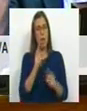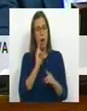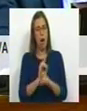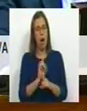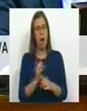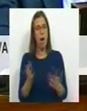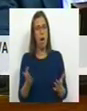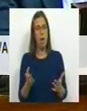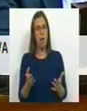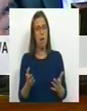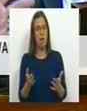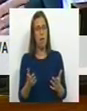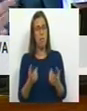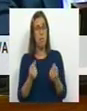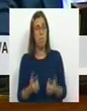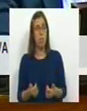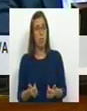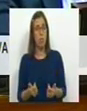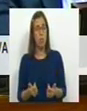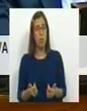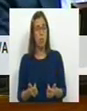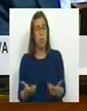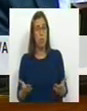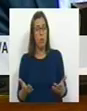tinha sido pouco